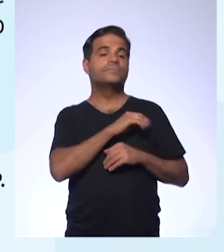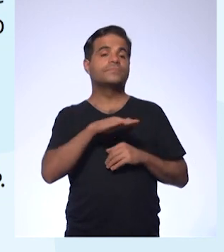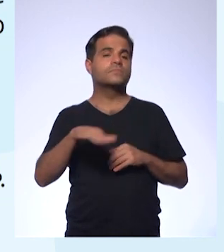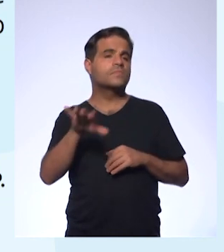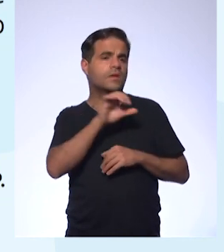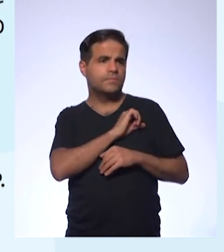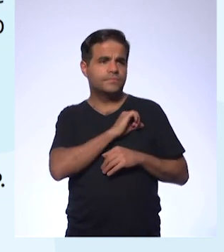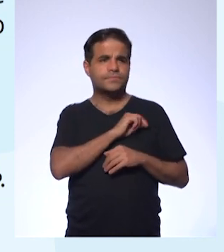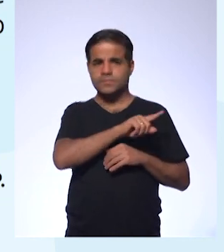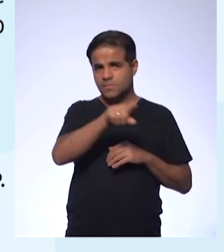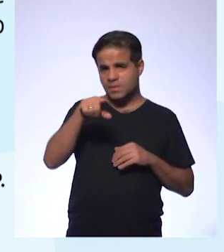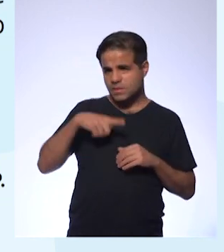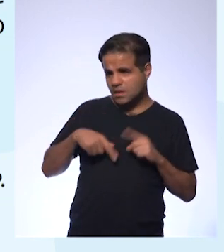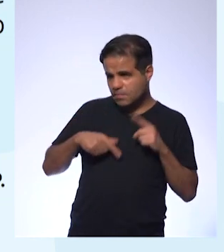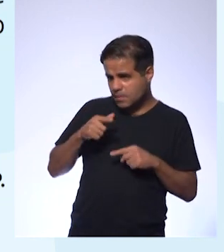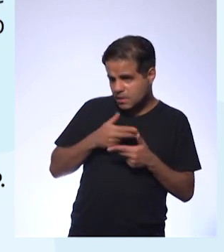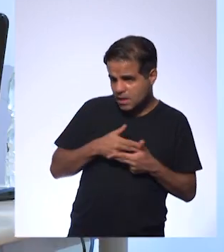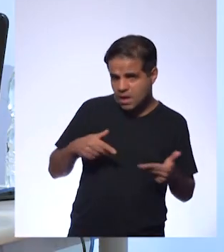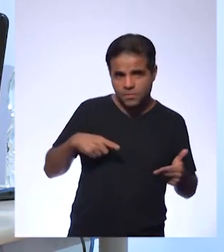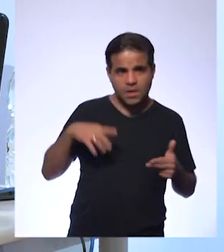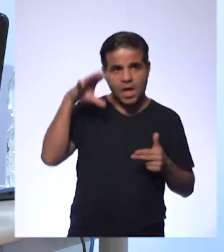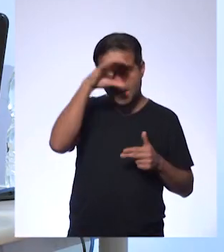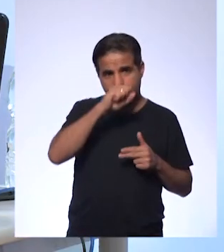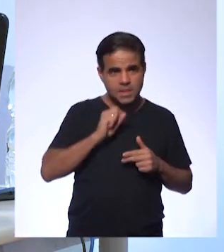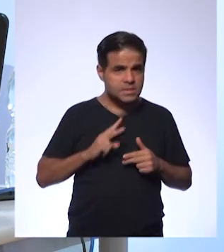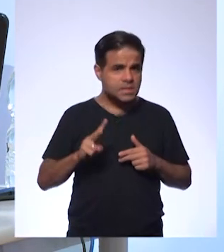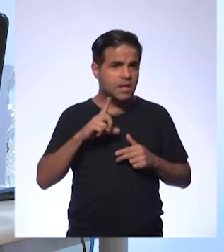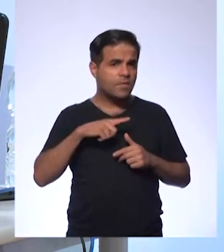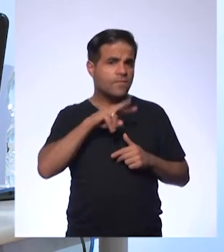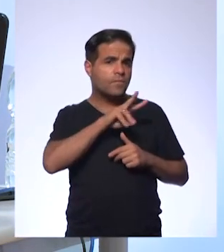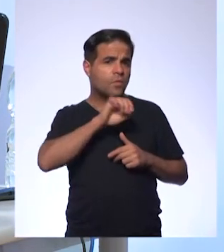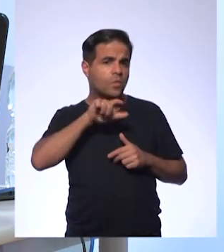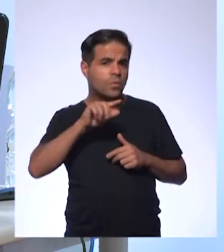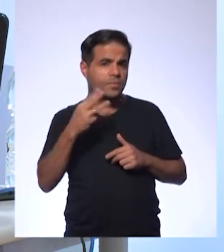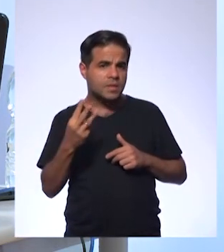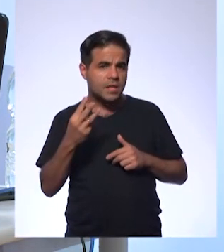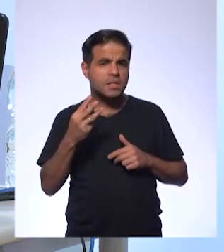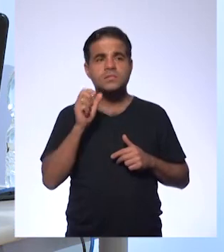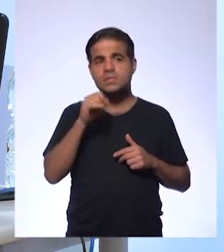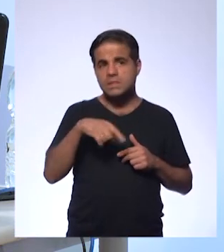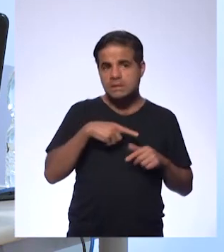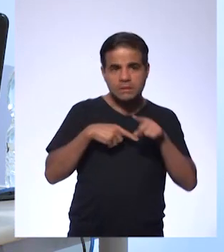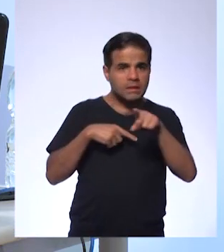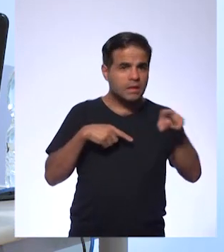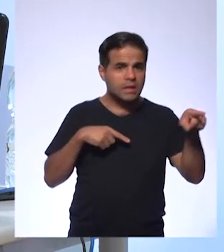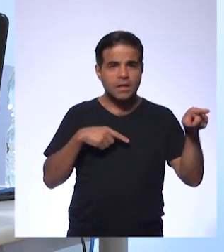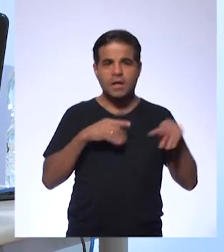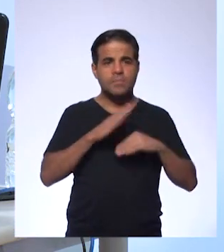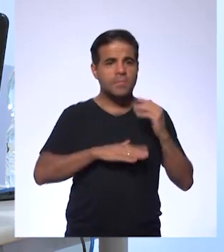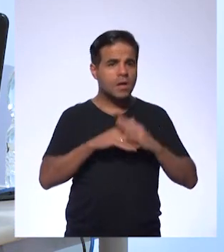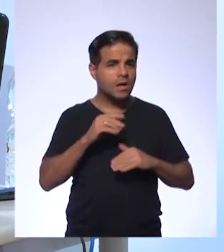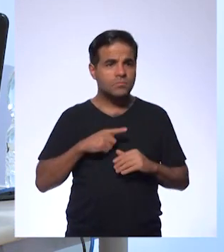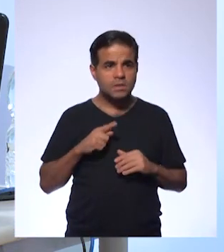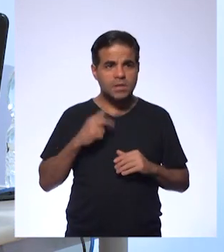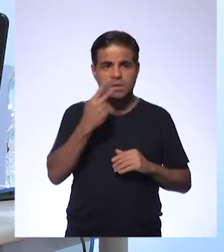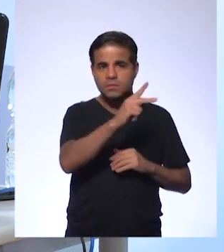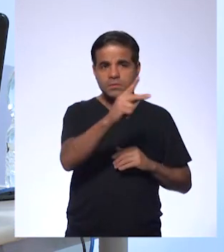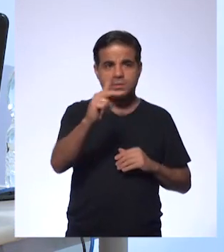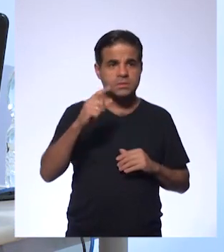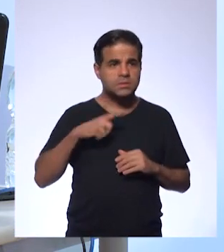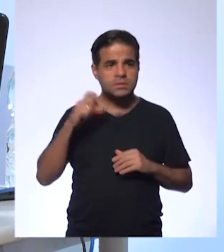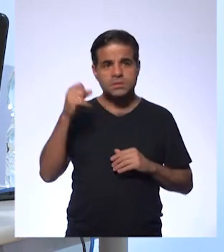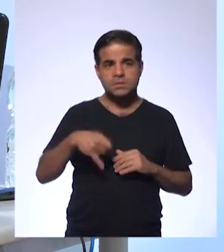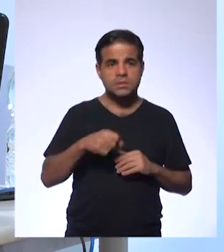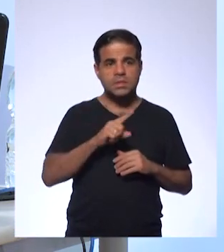nono, vocês estão com esse material Aprender Sempre, volume 3, com vocês aí em mãos? Hein? Sim ou